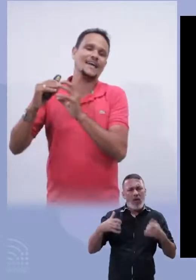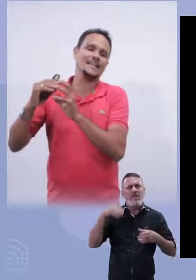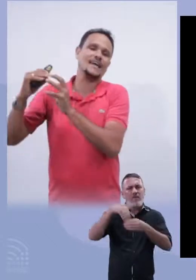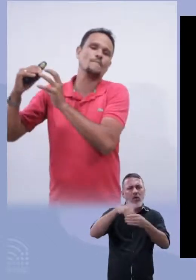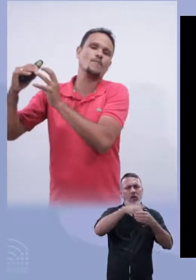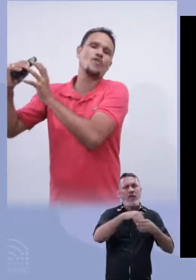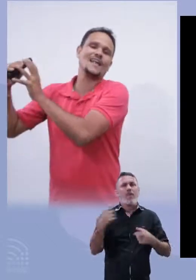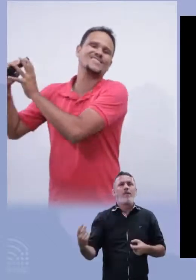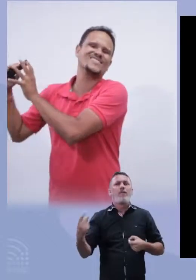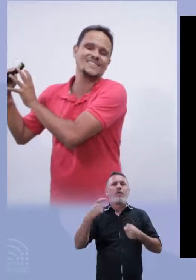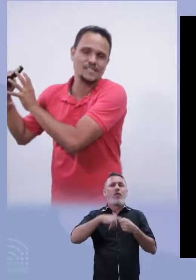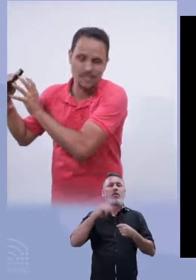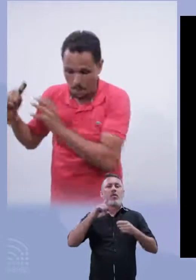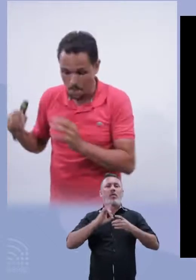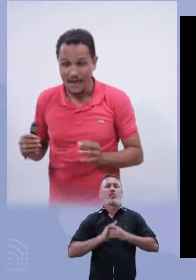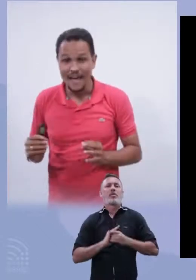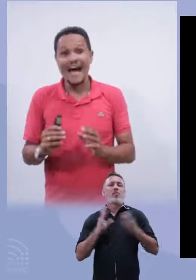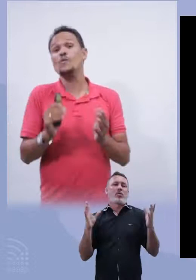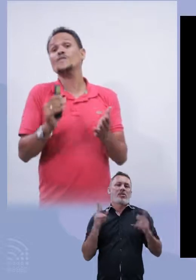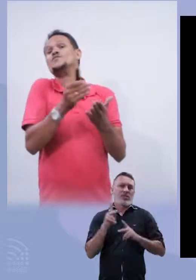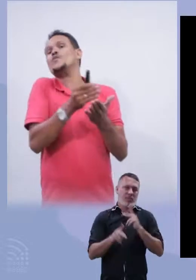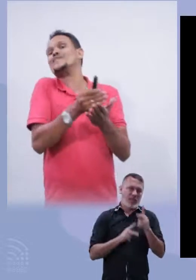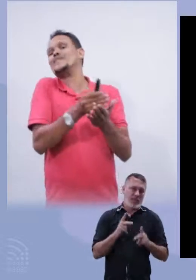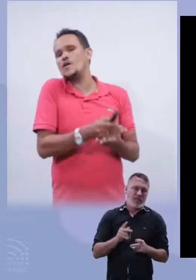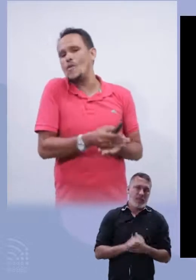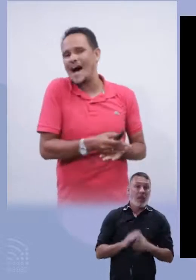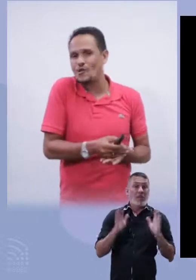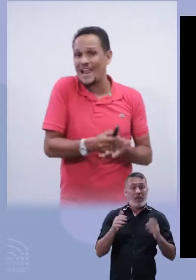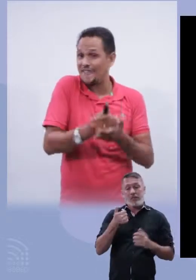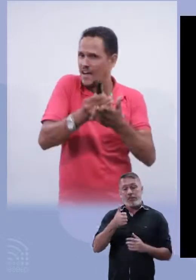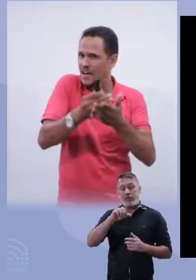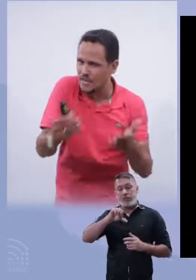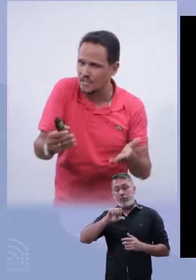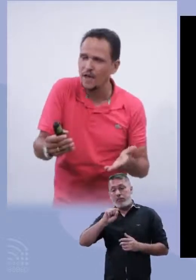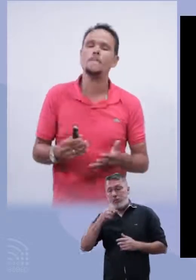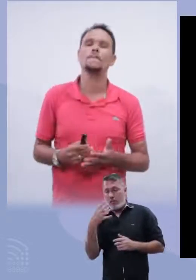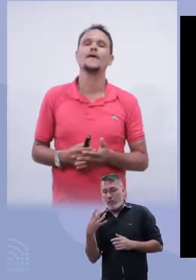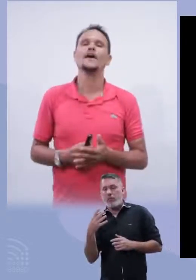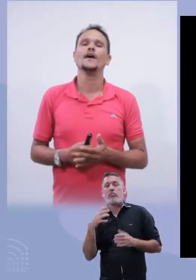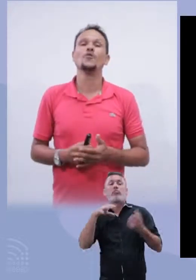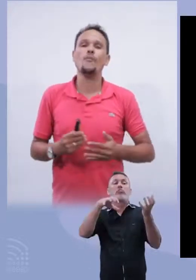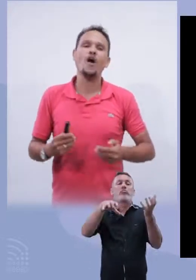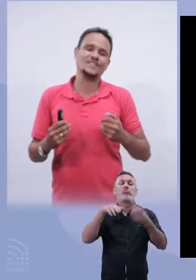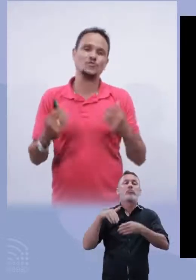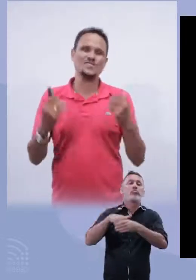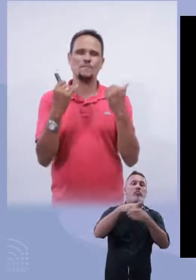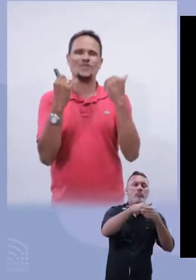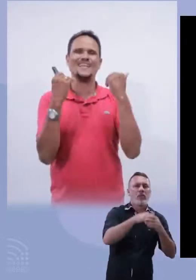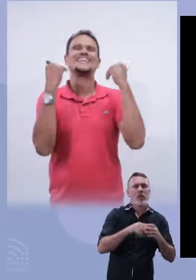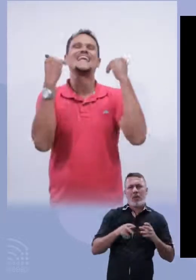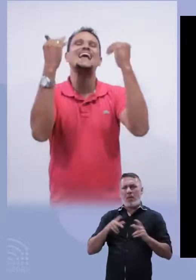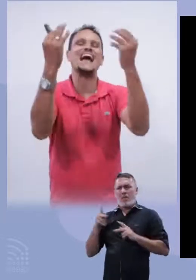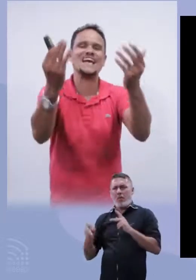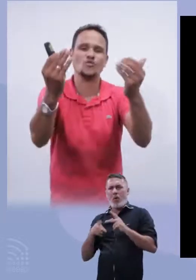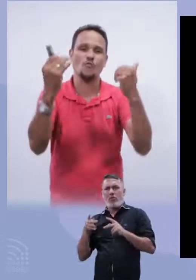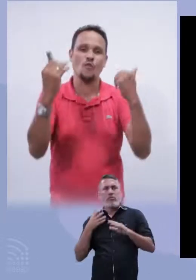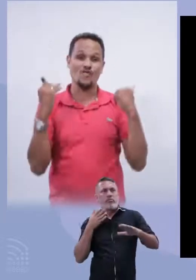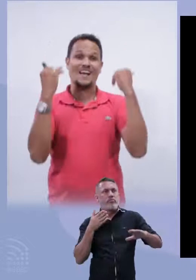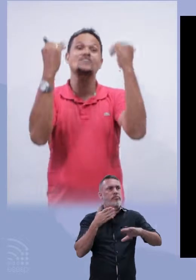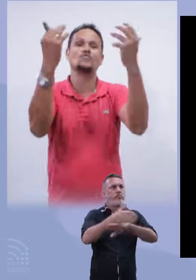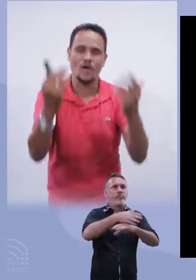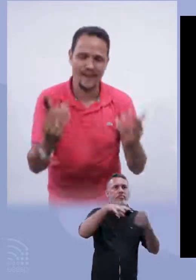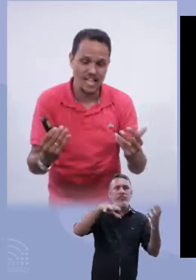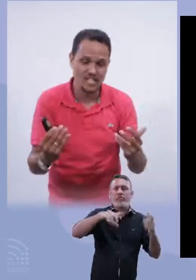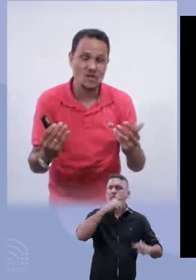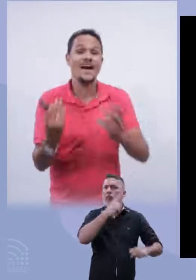da redemocratização. Acontece que em 84 ela vai à votação. E o povo, então, sem poder entrar na casa do povo,